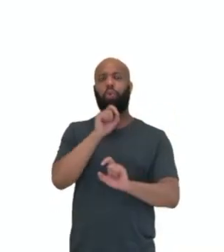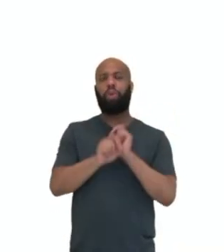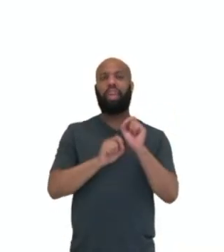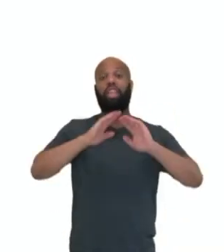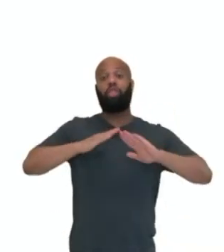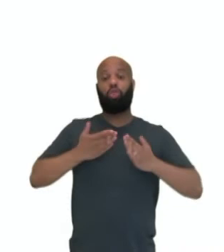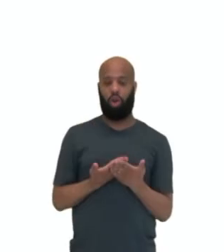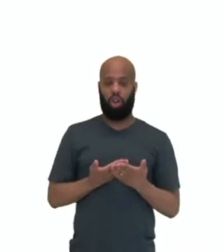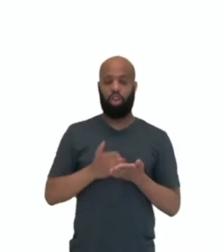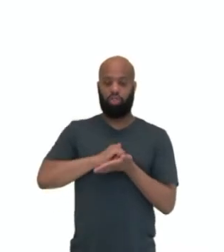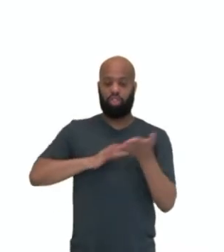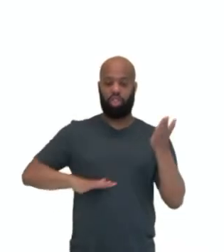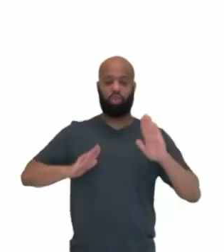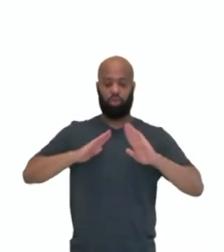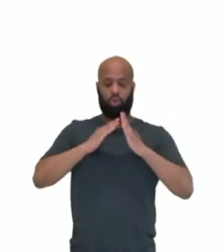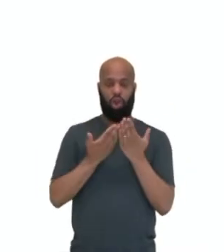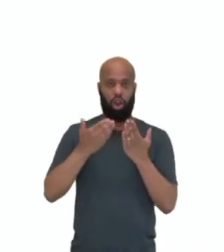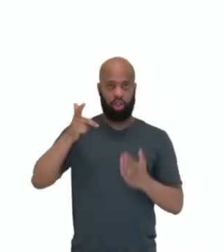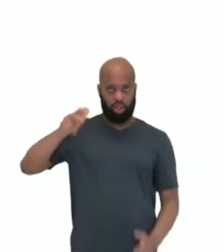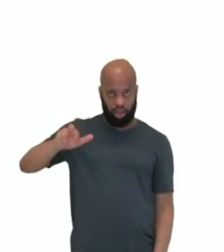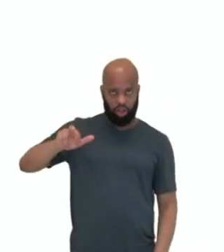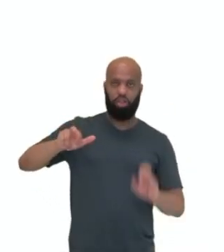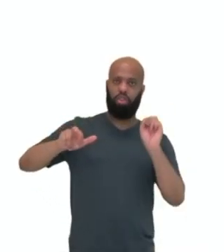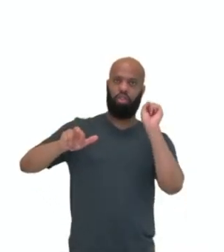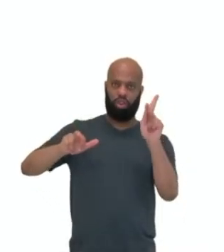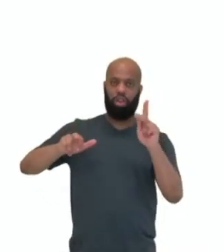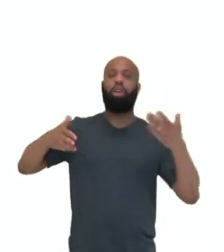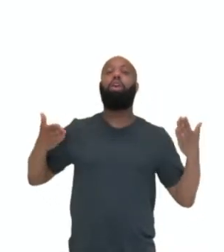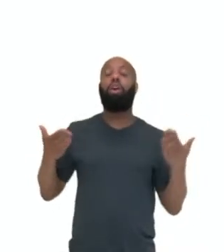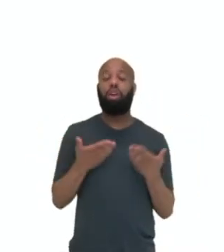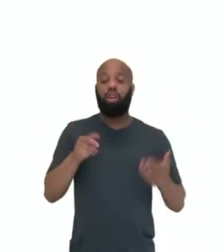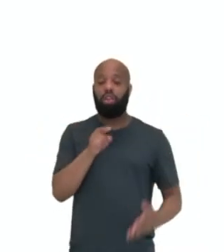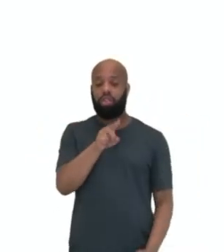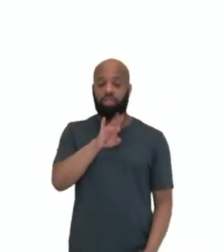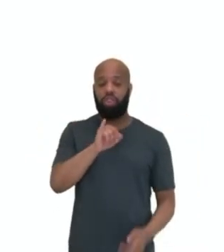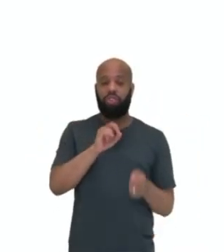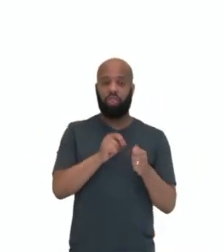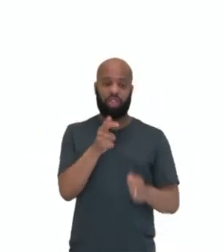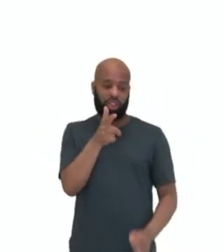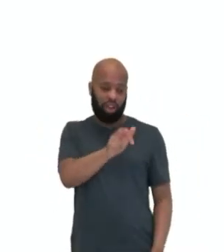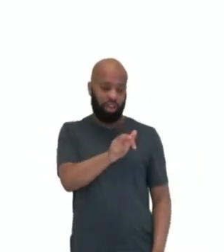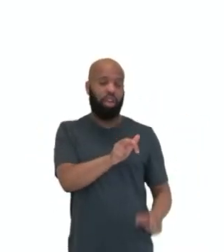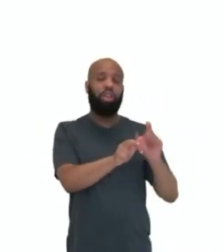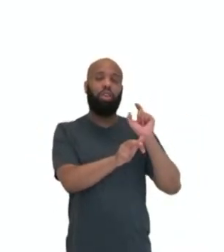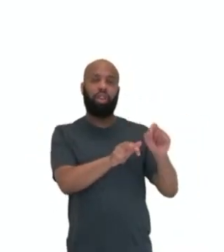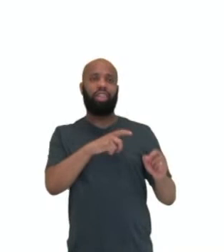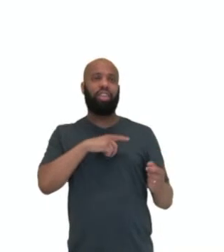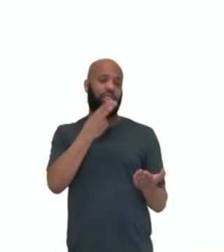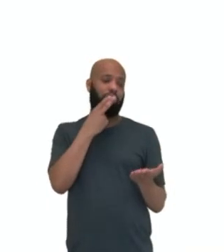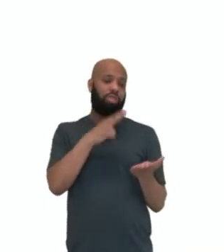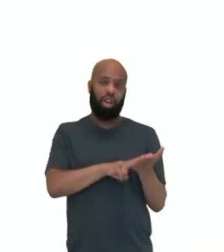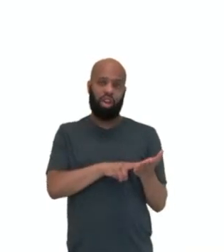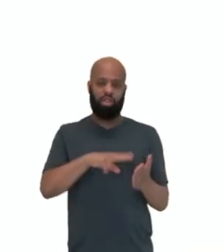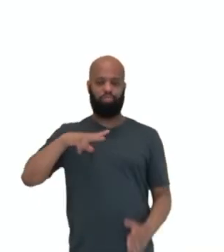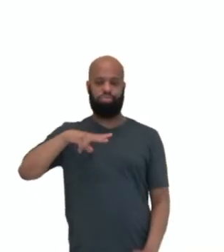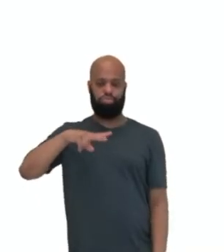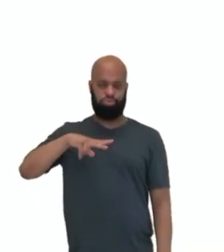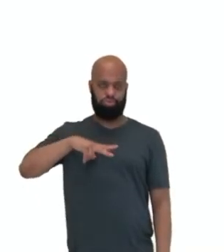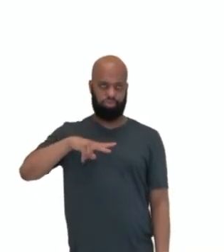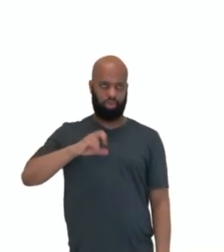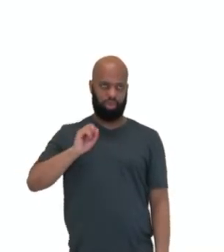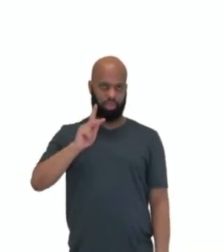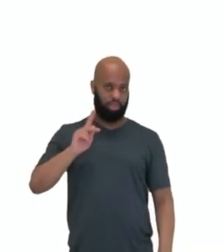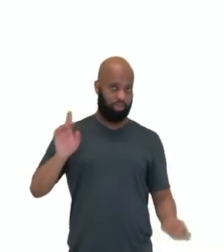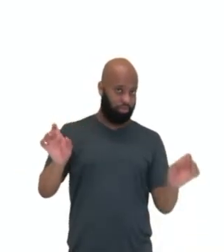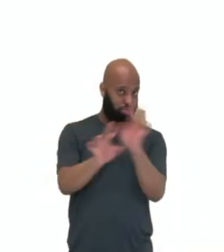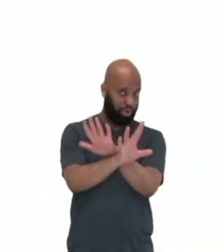escolar. Selecionou? Beleza. Agora você vai selecionar carta pessoal.